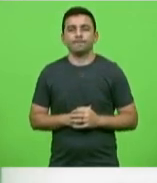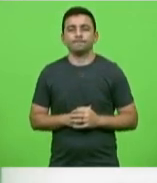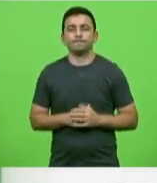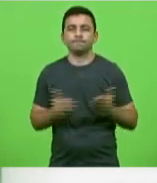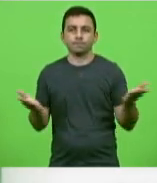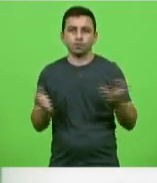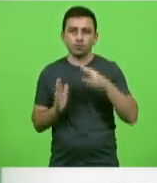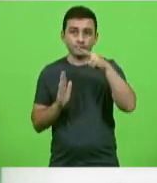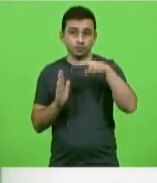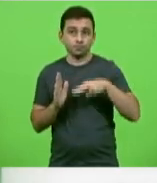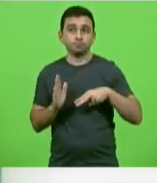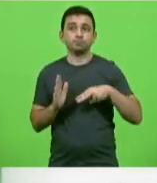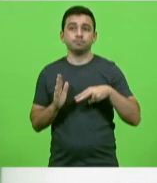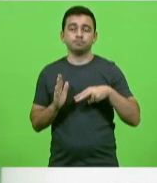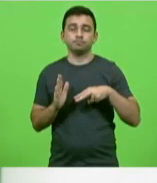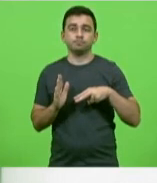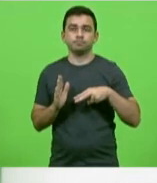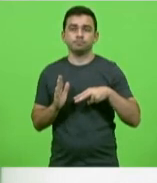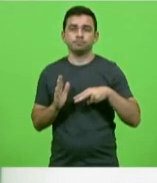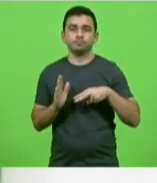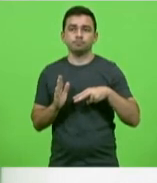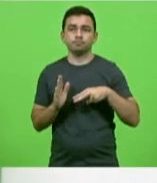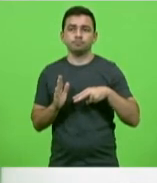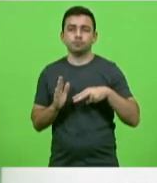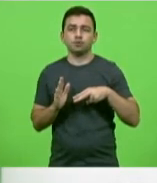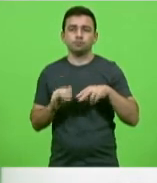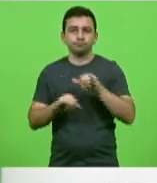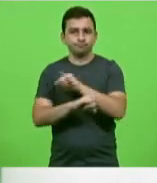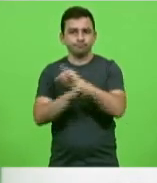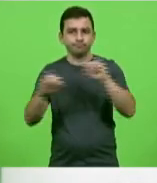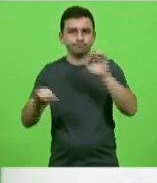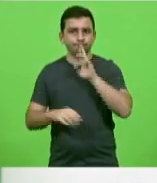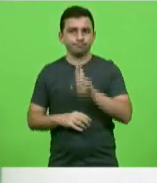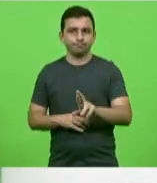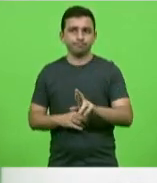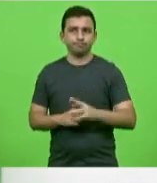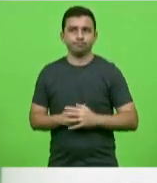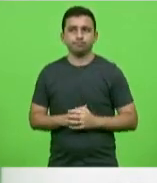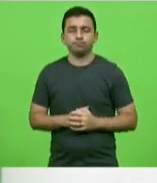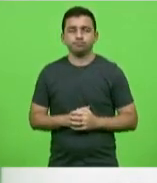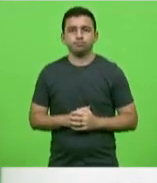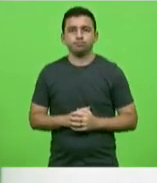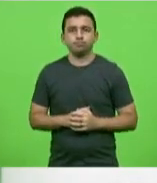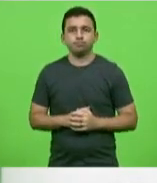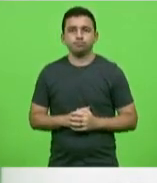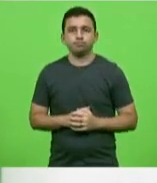Passo a leitura da proclamação do resultado.